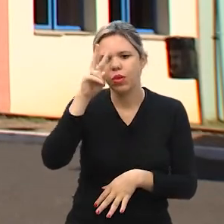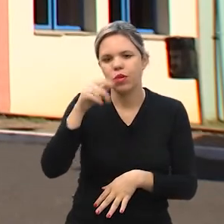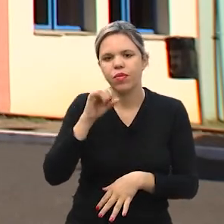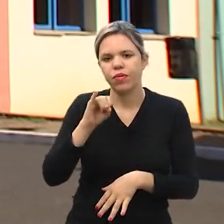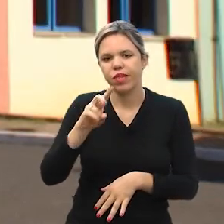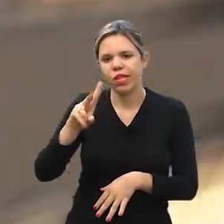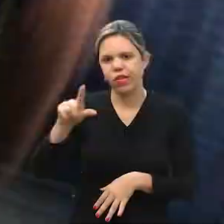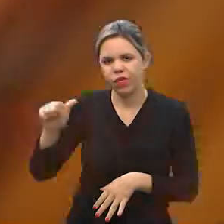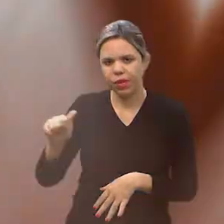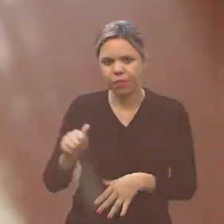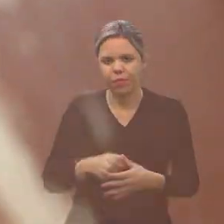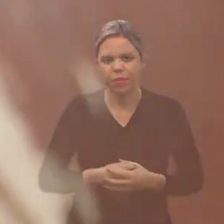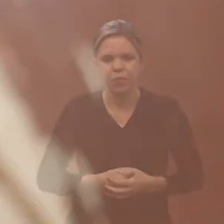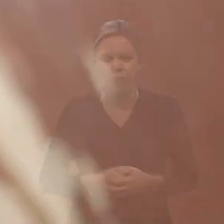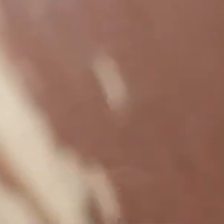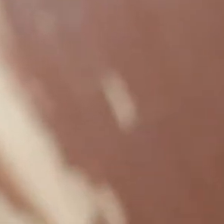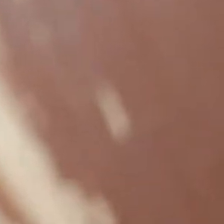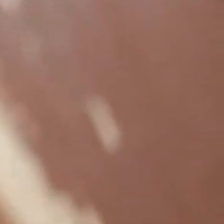Silvia Brandalize.